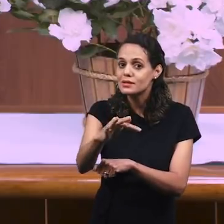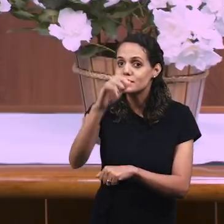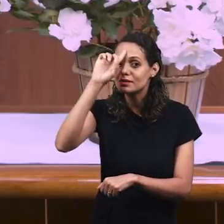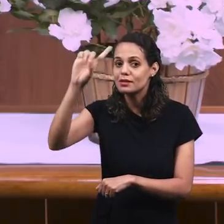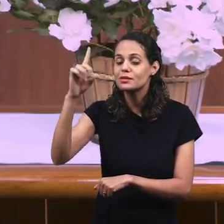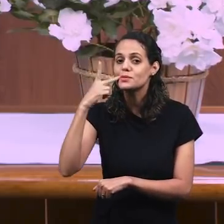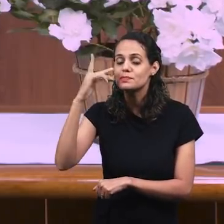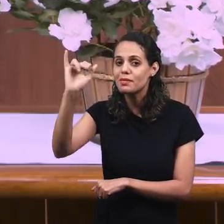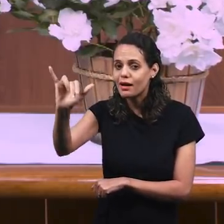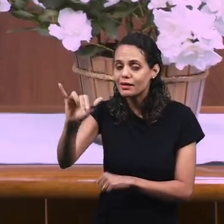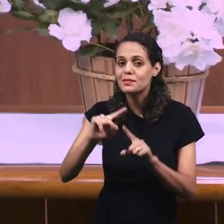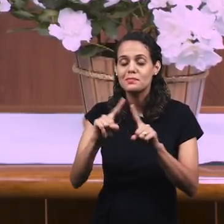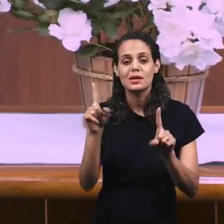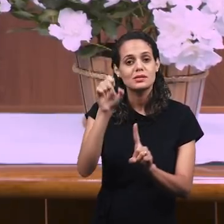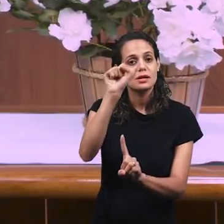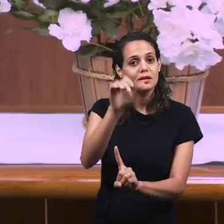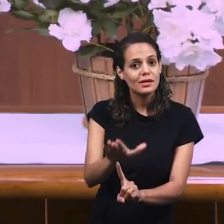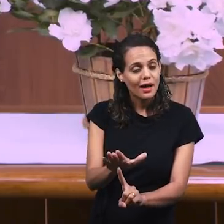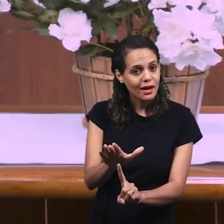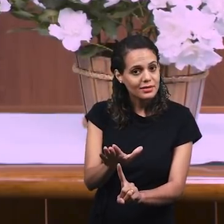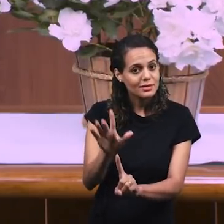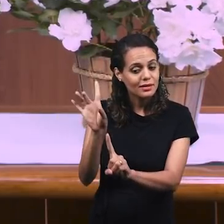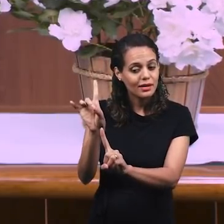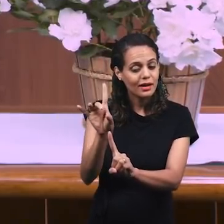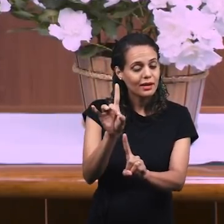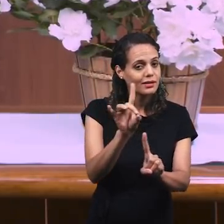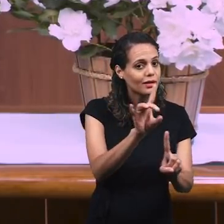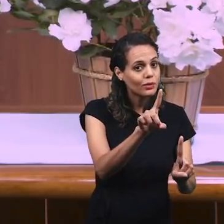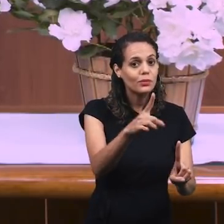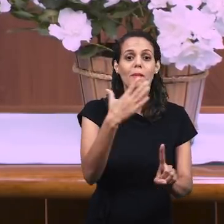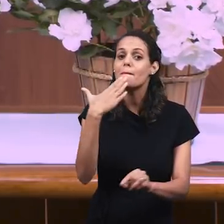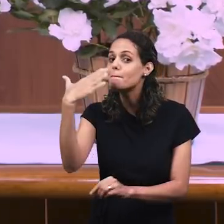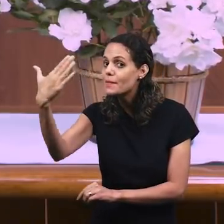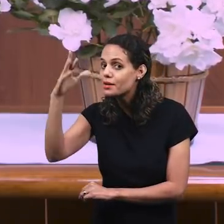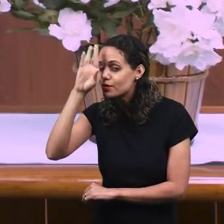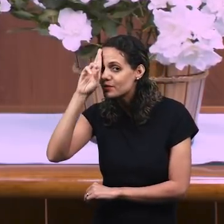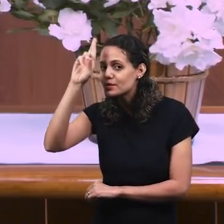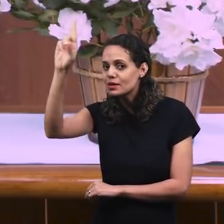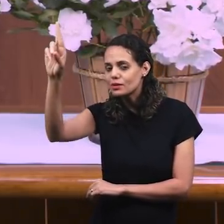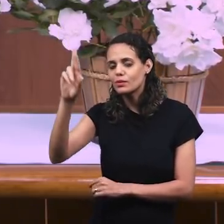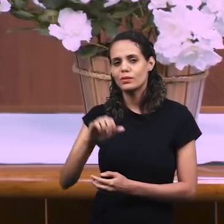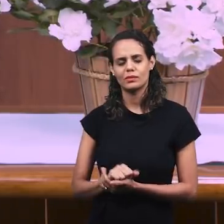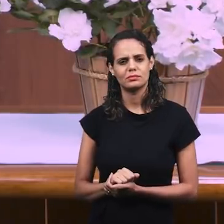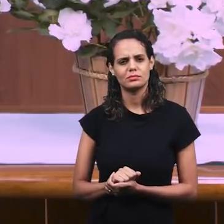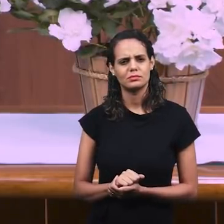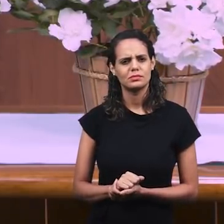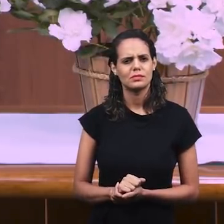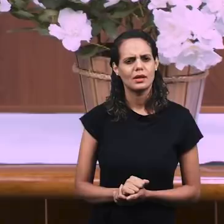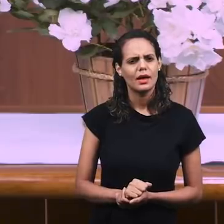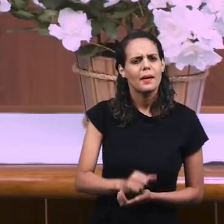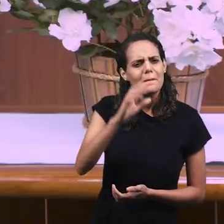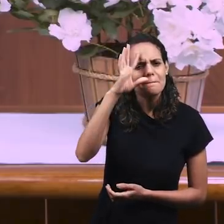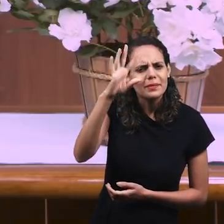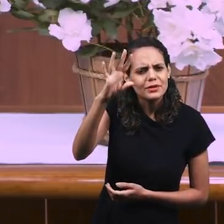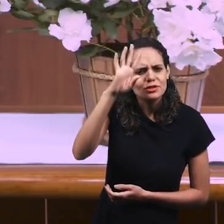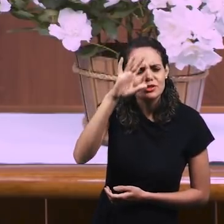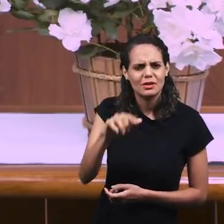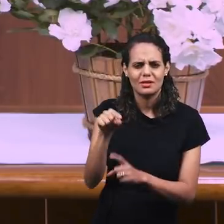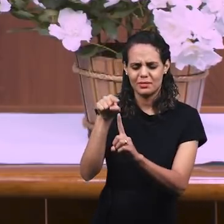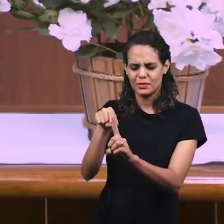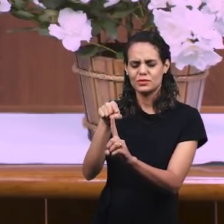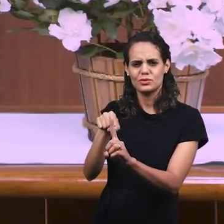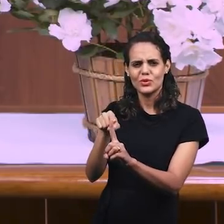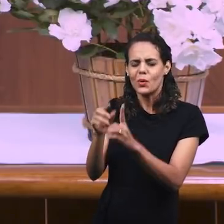graça é dada a cada um conforme lhe for útil. Porque imagina, um que busca